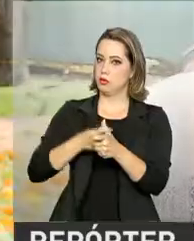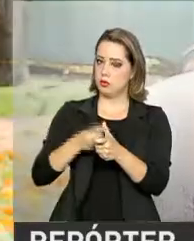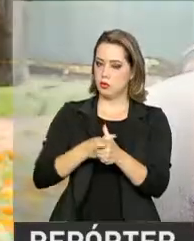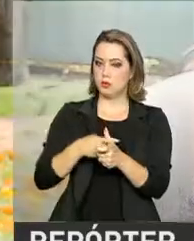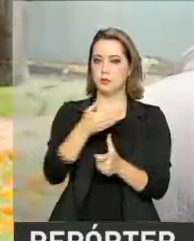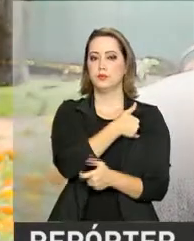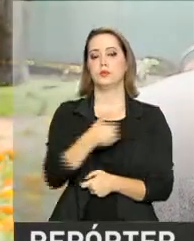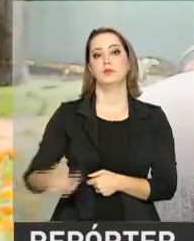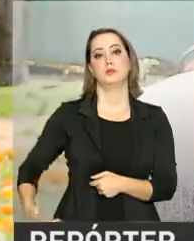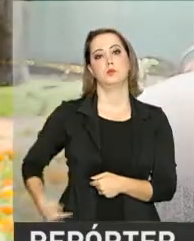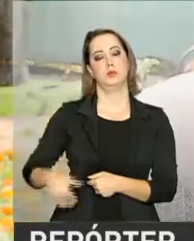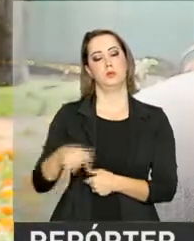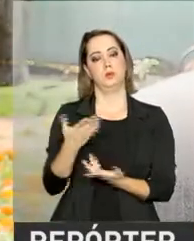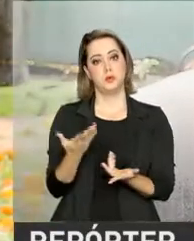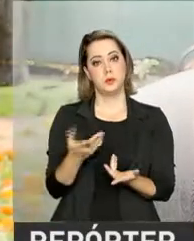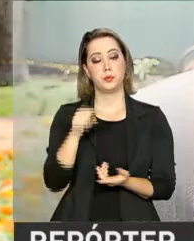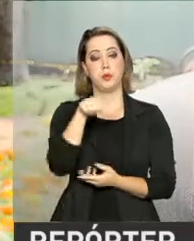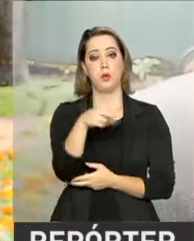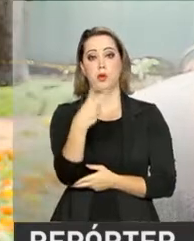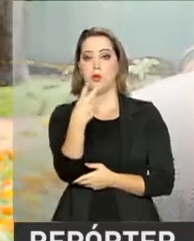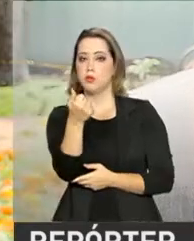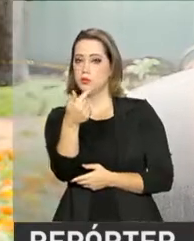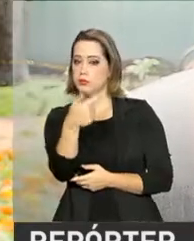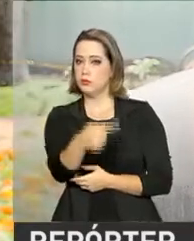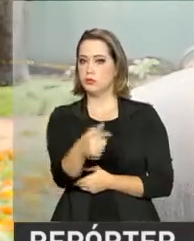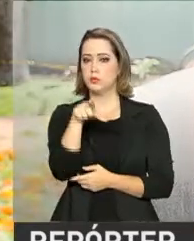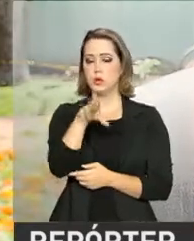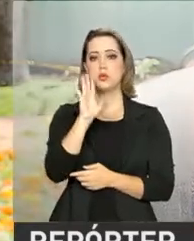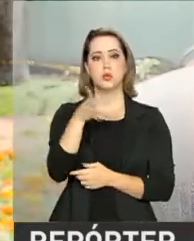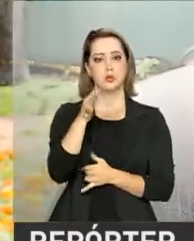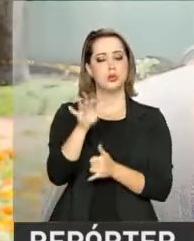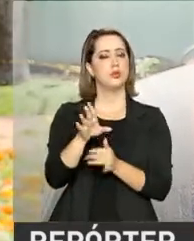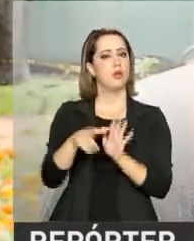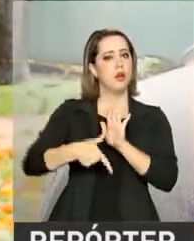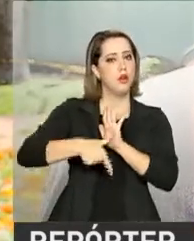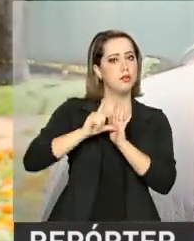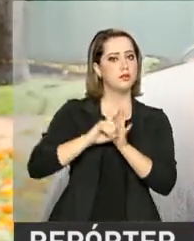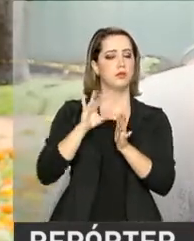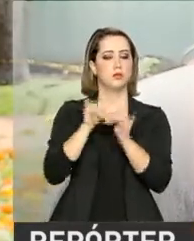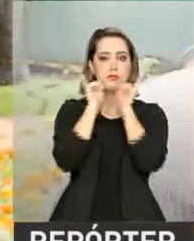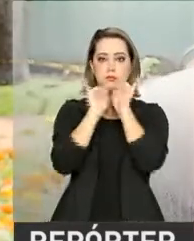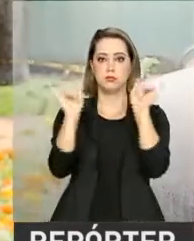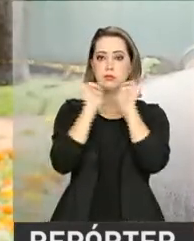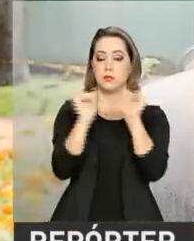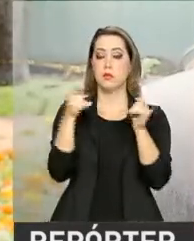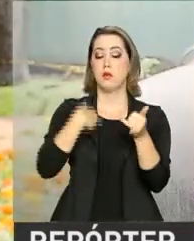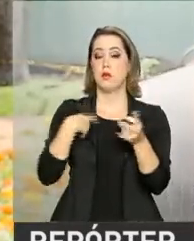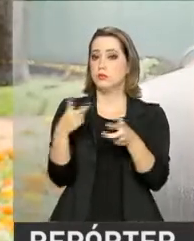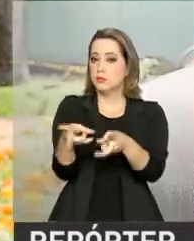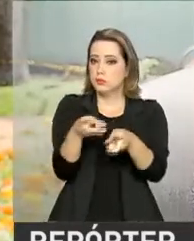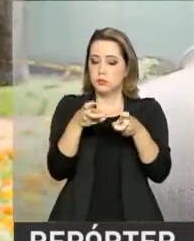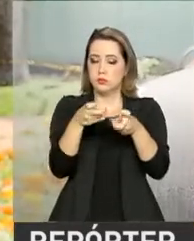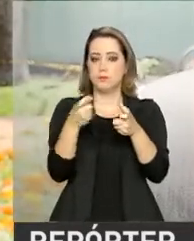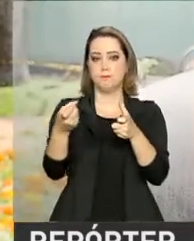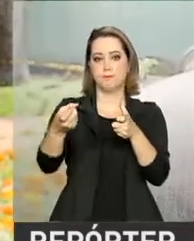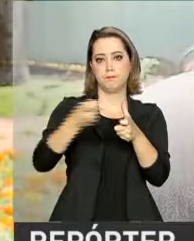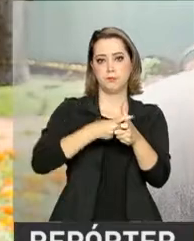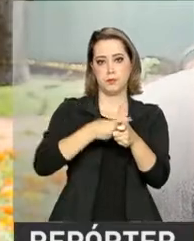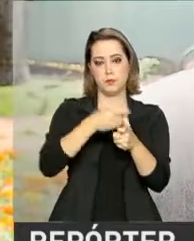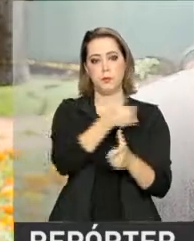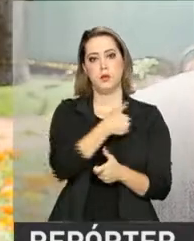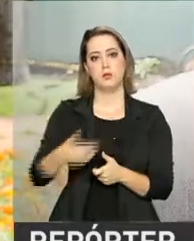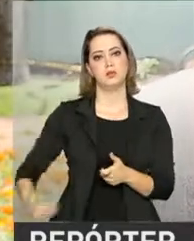para 2017 o tesouro nacional manteve a previsão anterior a estimativa é que a dívida pública federal